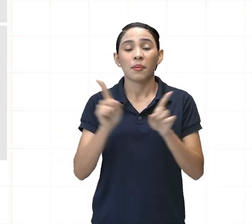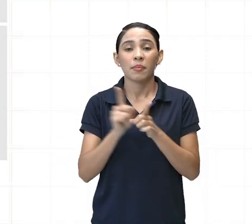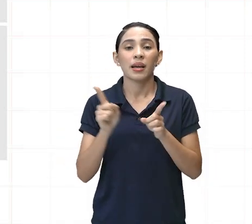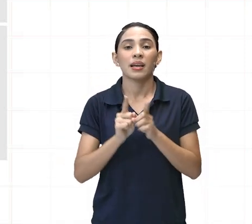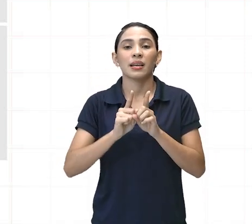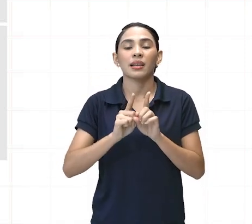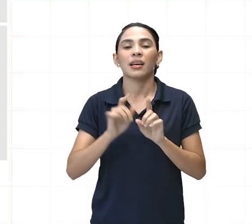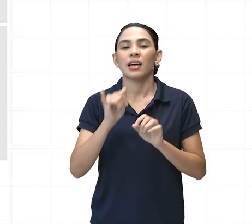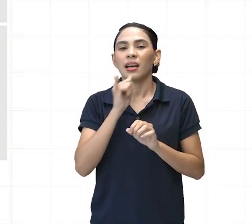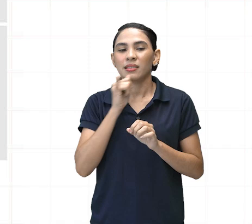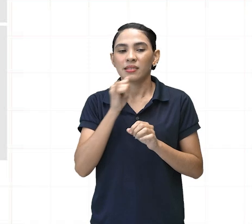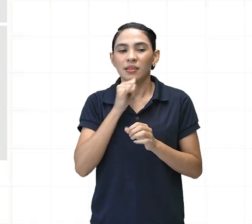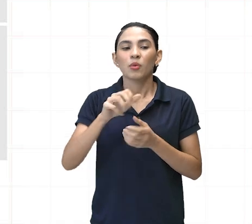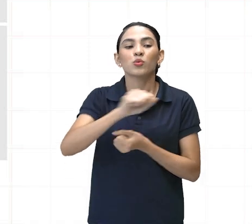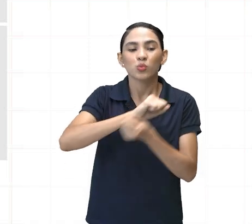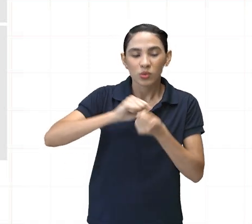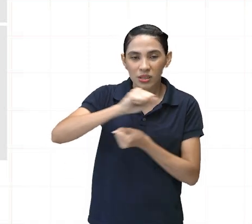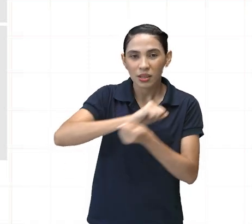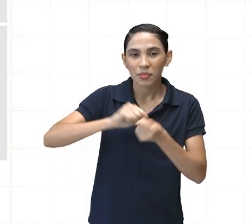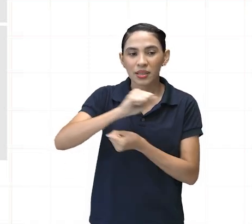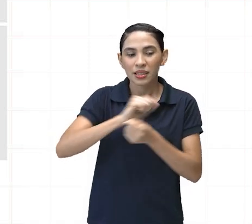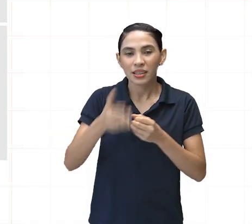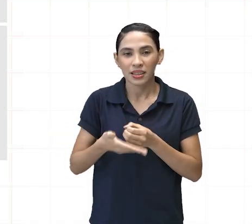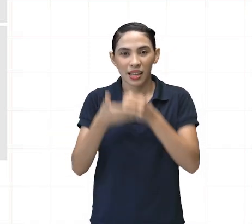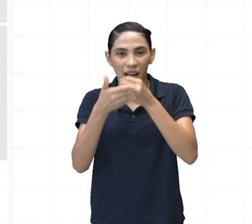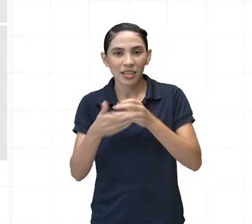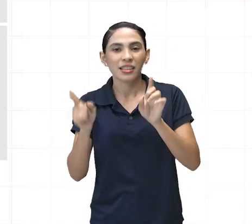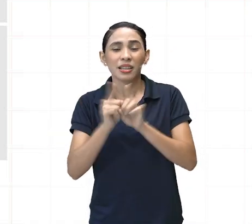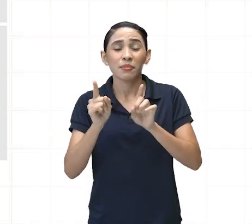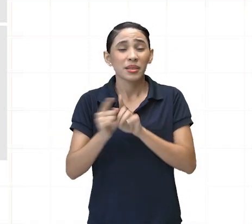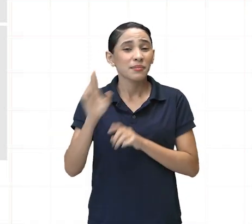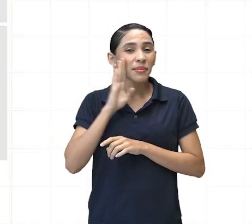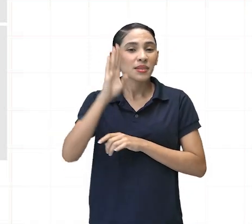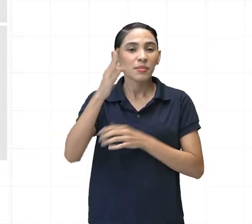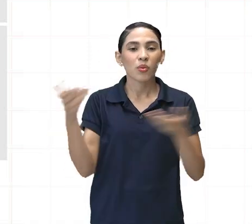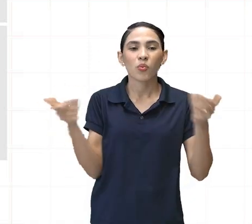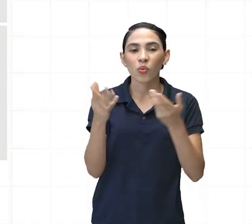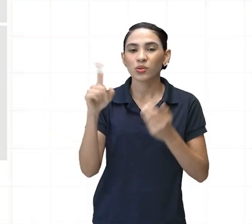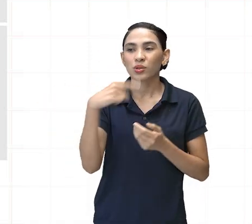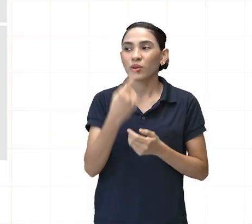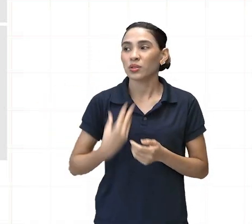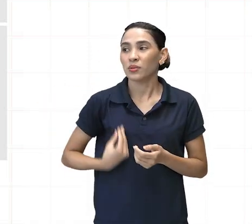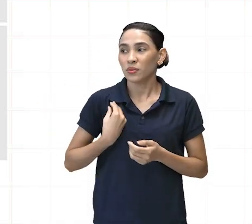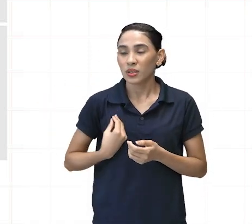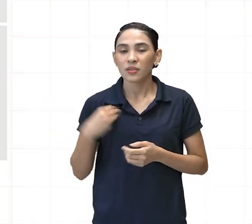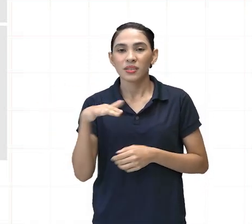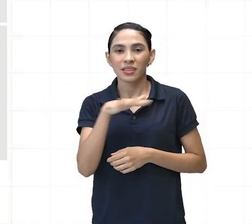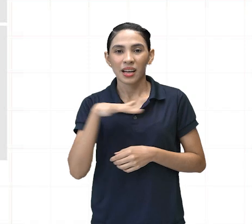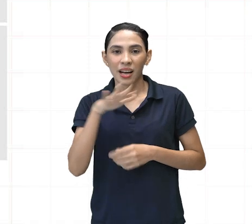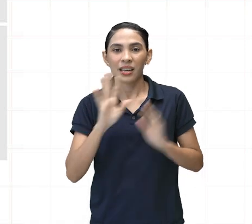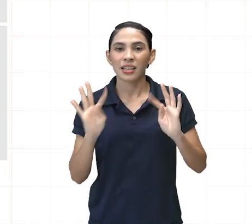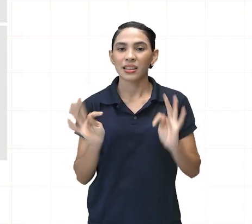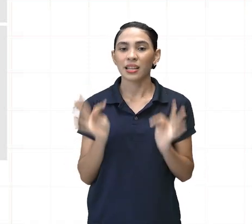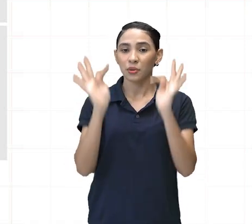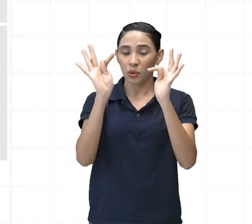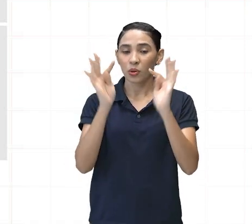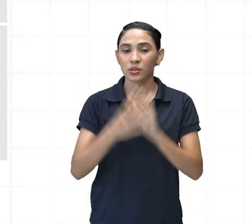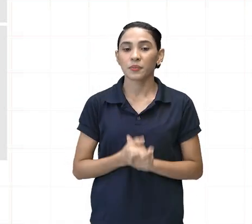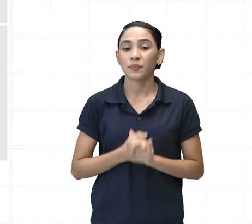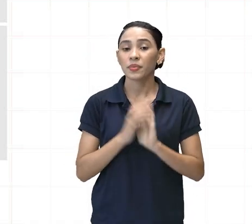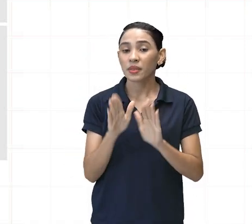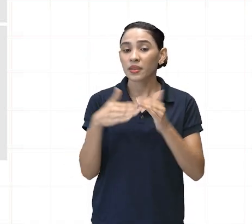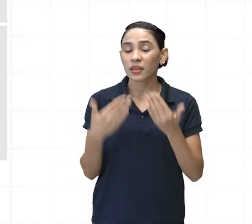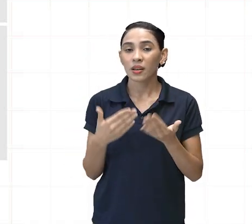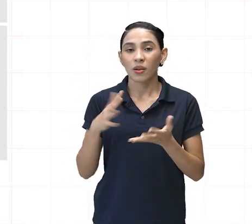sustentabilidade também vai ser um dos principais pontos, né, nessa atualidade que a gente vive na parte tecnológica.